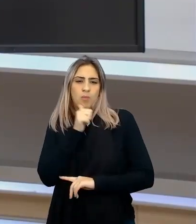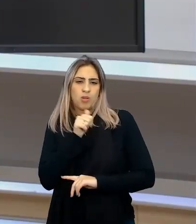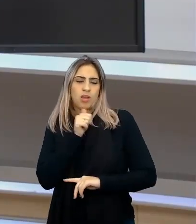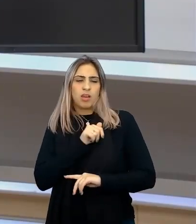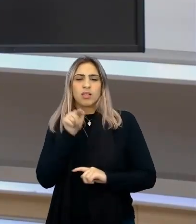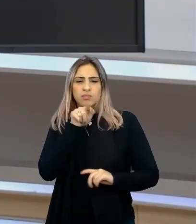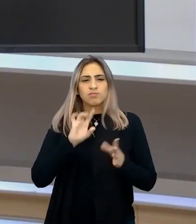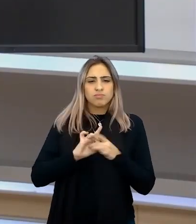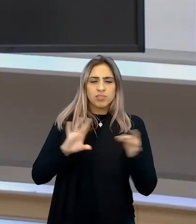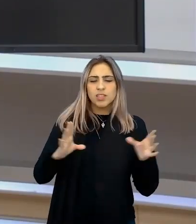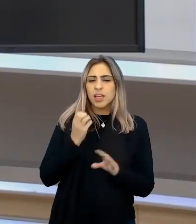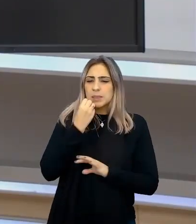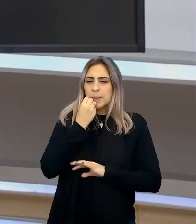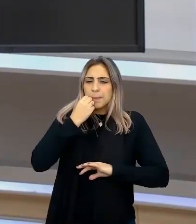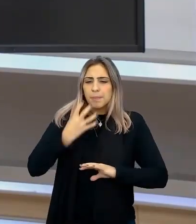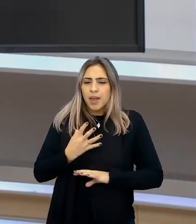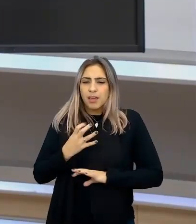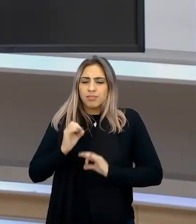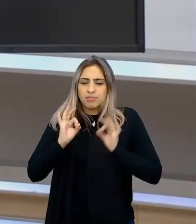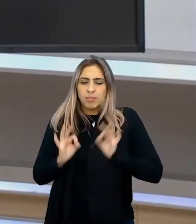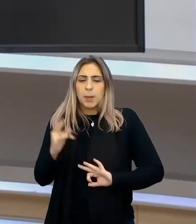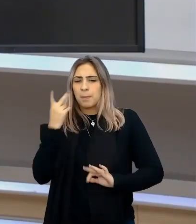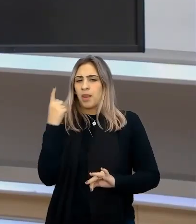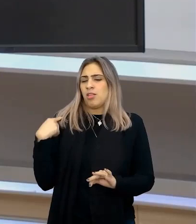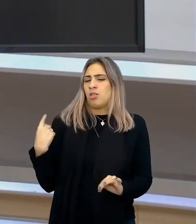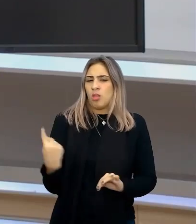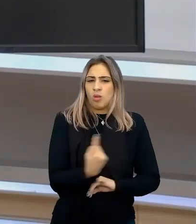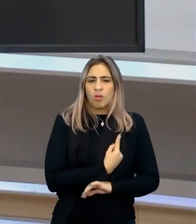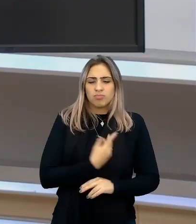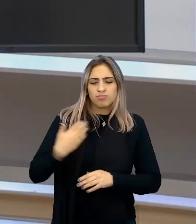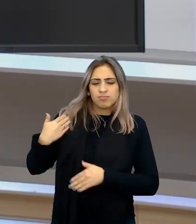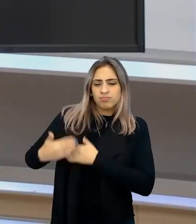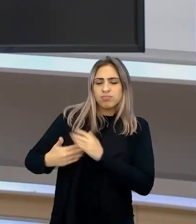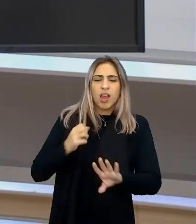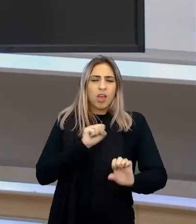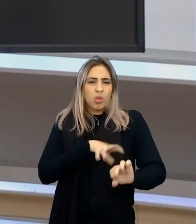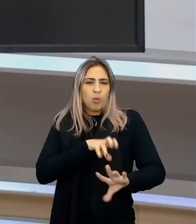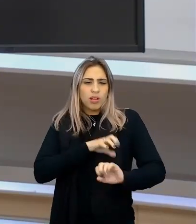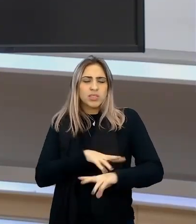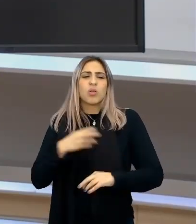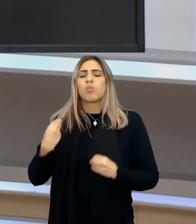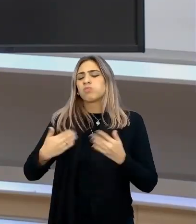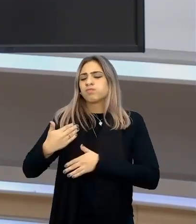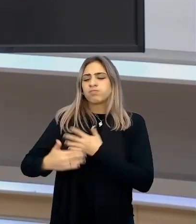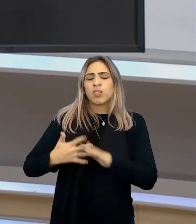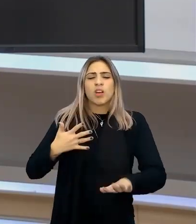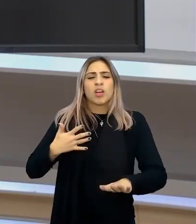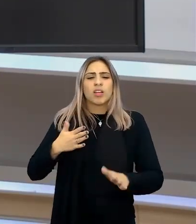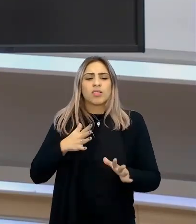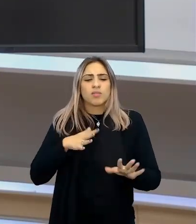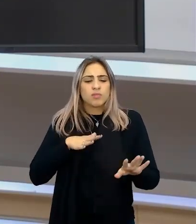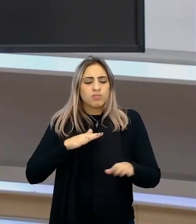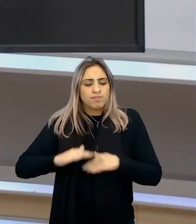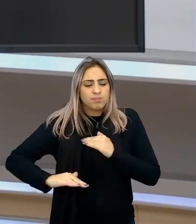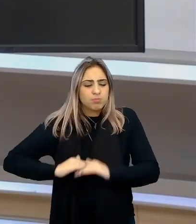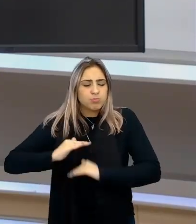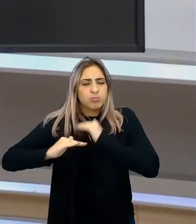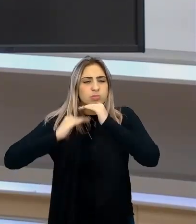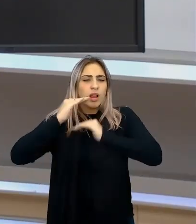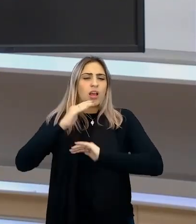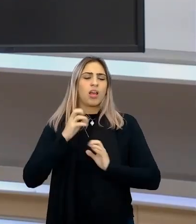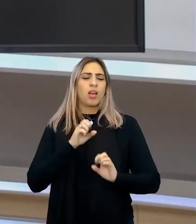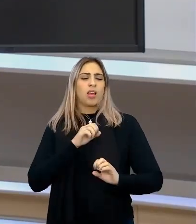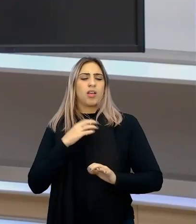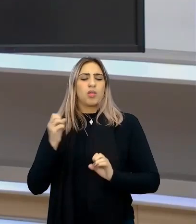Então isso deixa bem concreto pra gente o quanto através da educação, o quanto através da formação das crianças, dos adolescentes, da